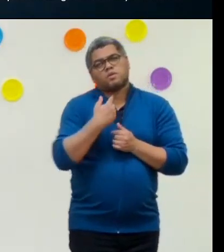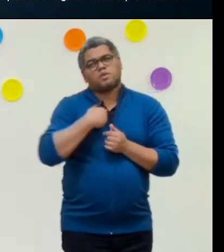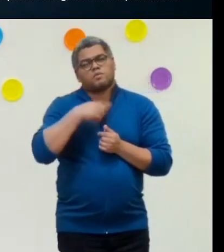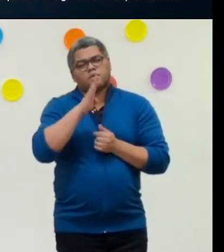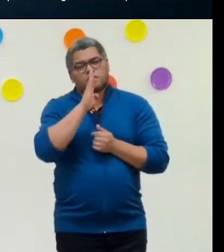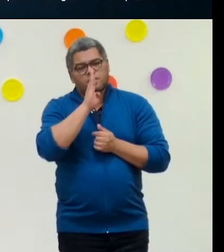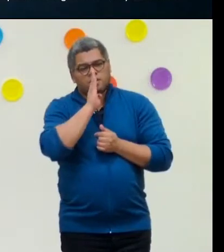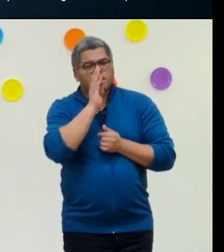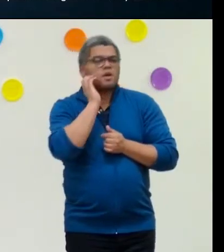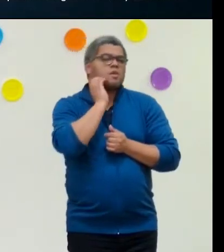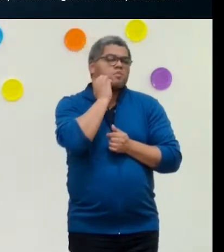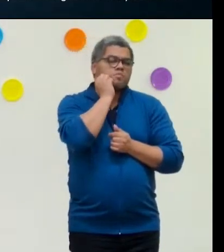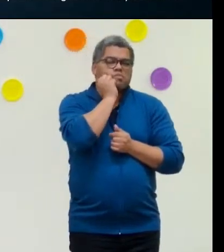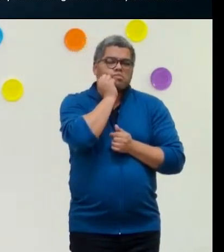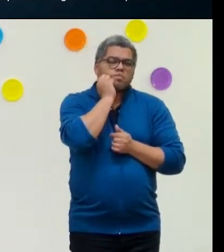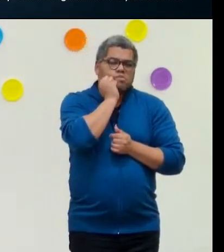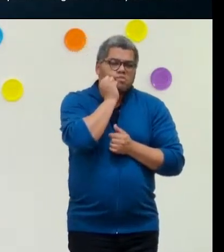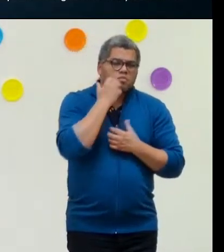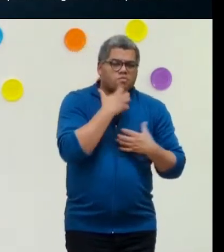Dói.